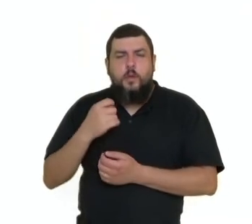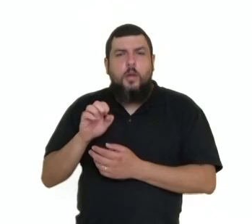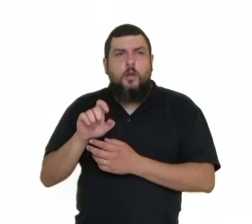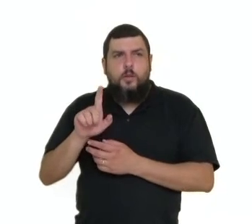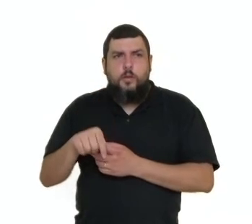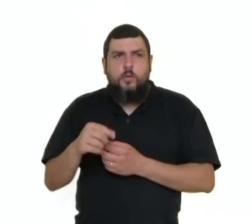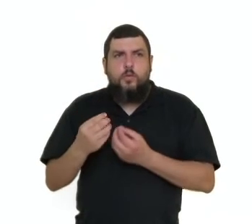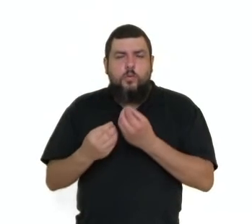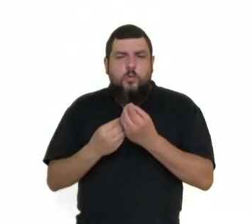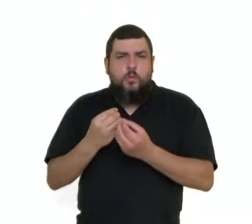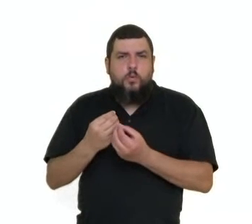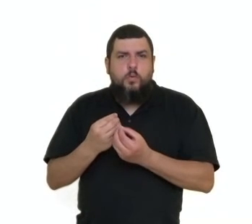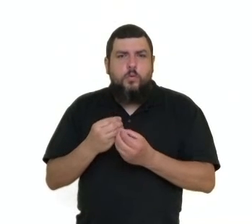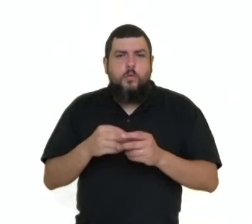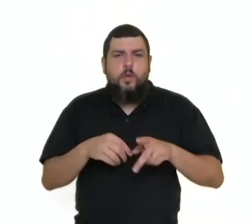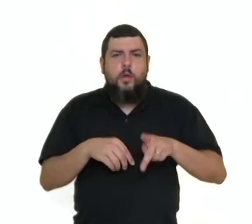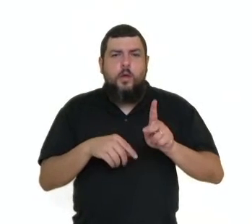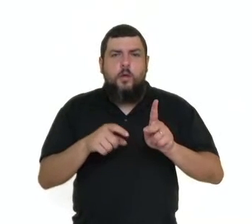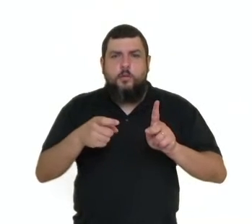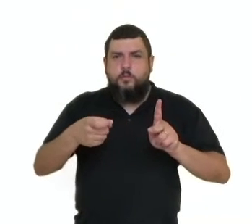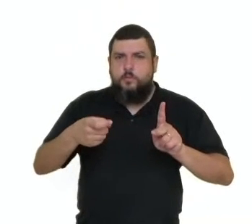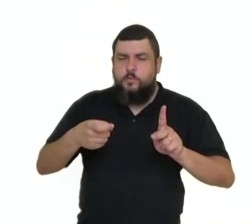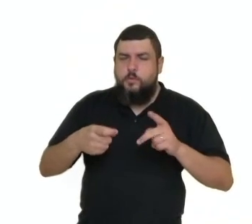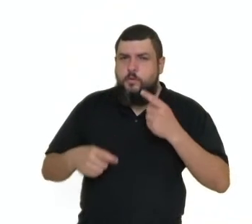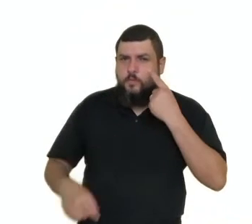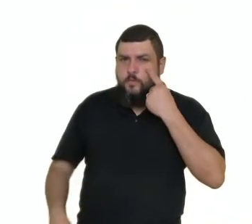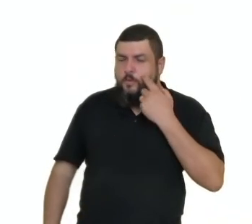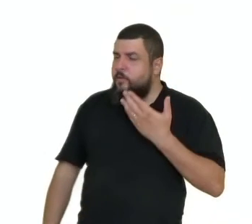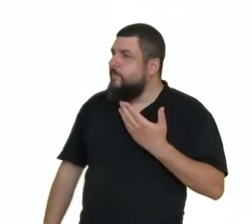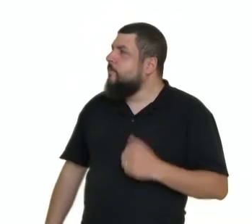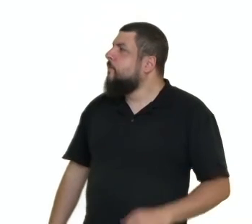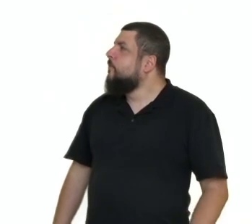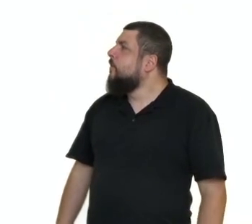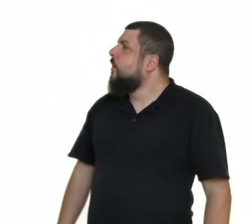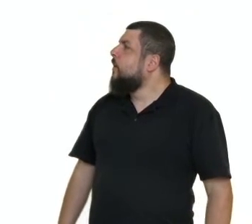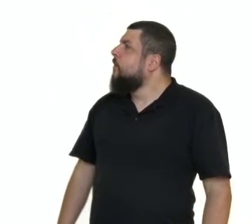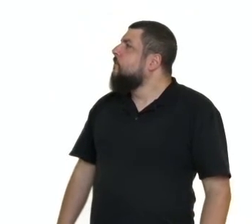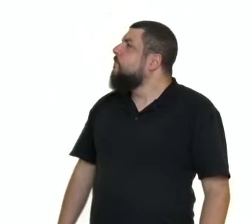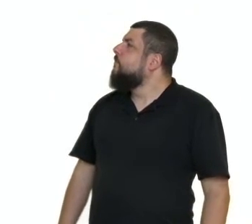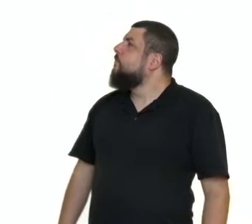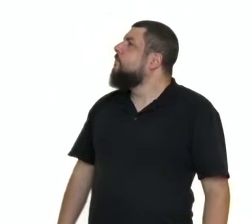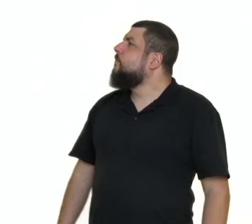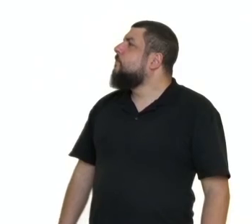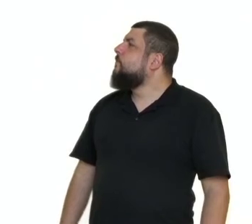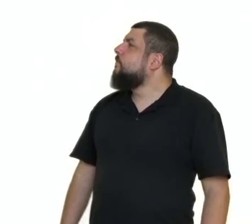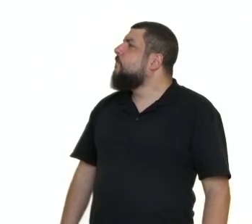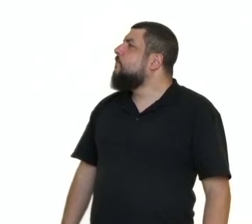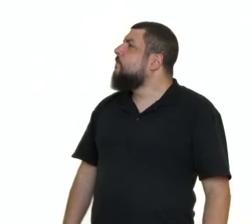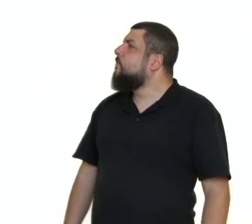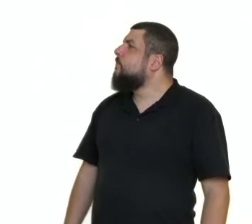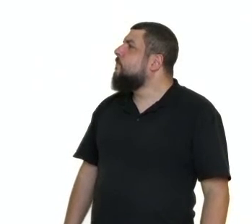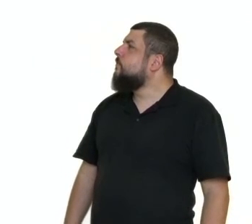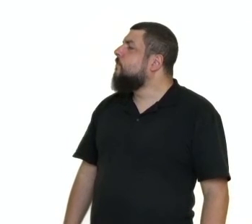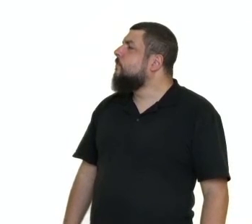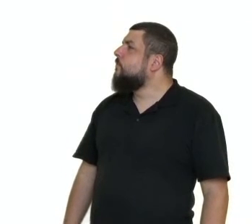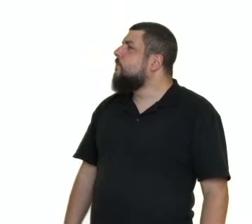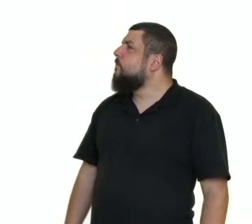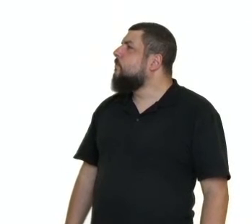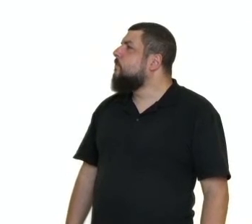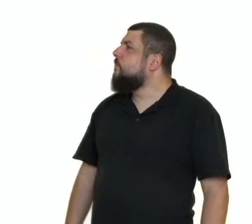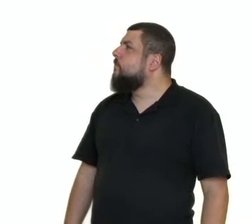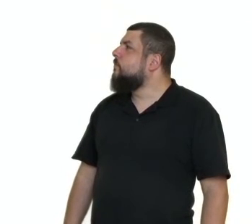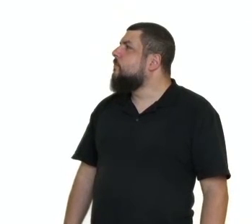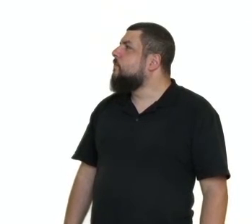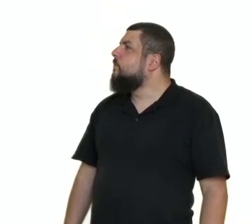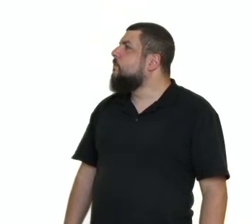igual a Kx, ou seja, se eu isolar o K, eu vou ter que K é igual a força elástica sobre o deslocamento, ou